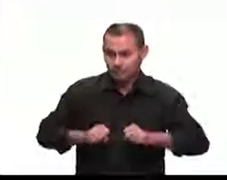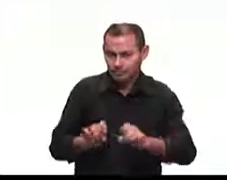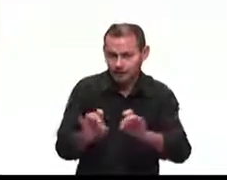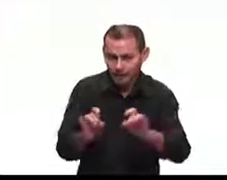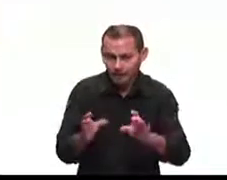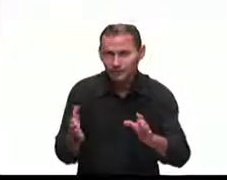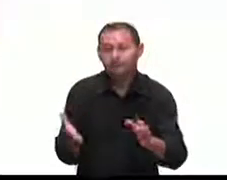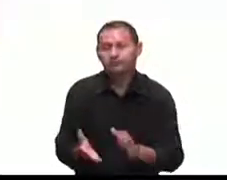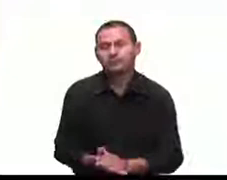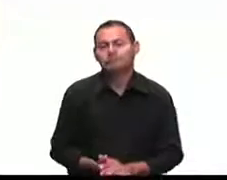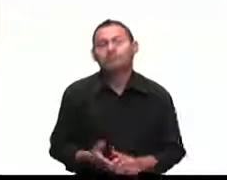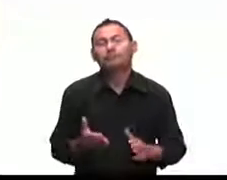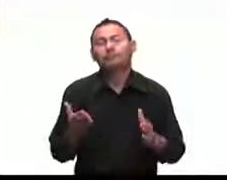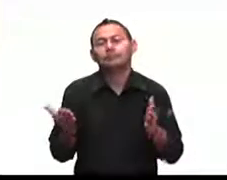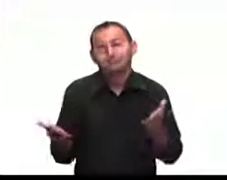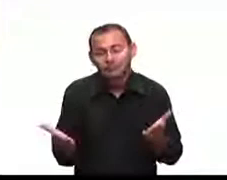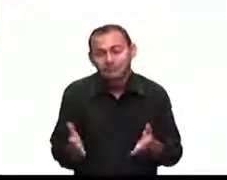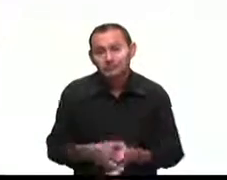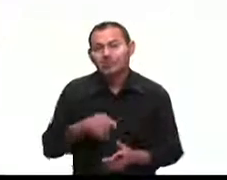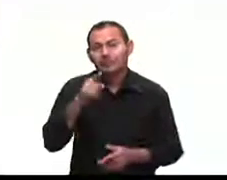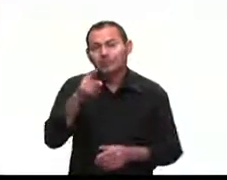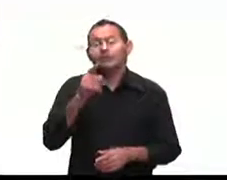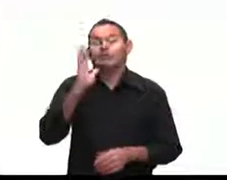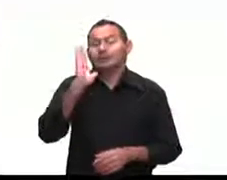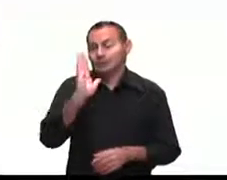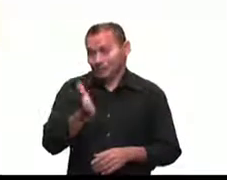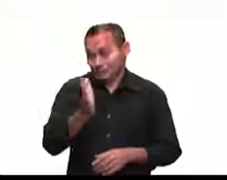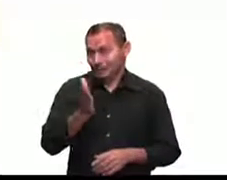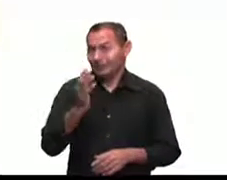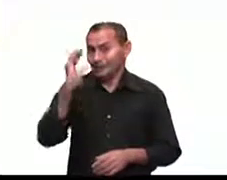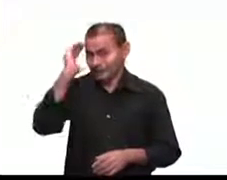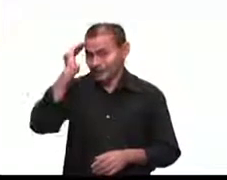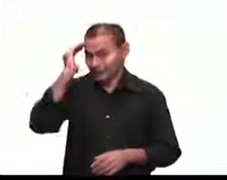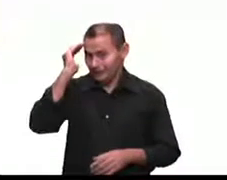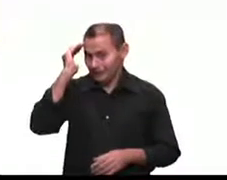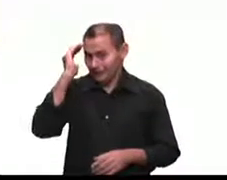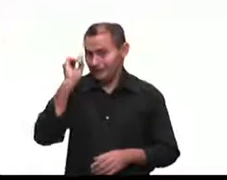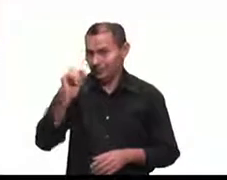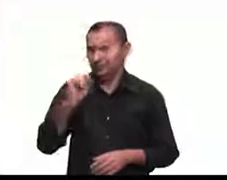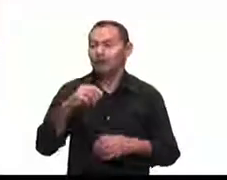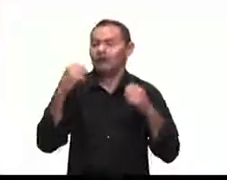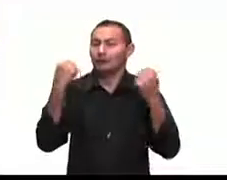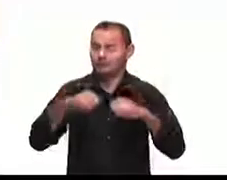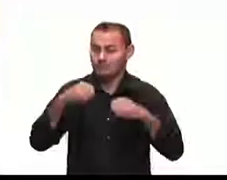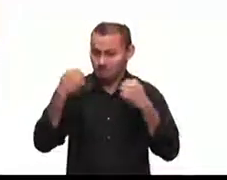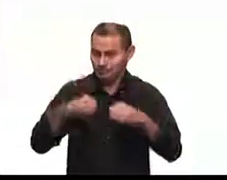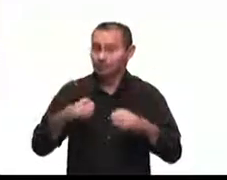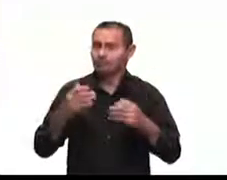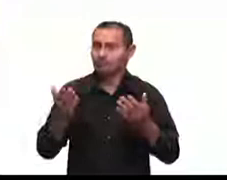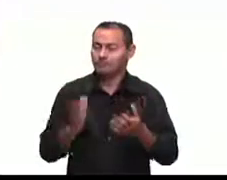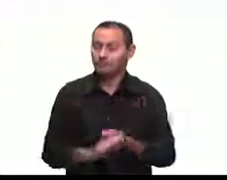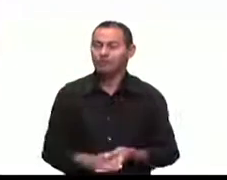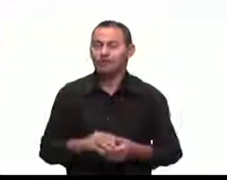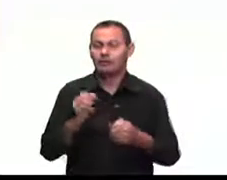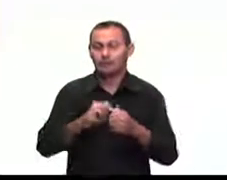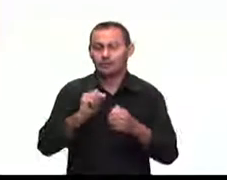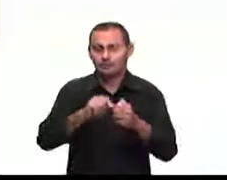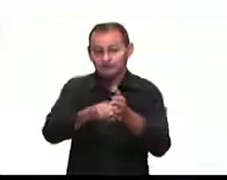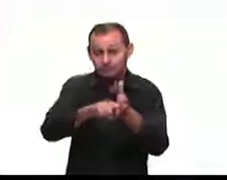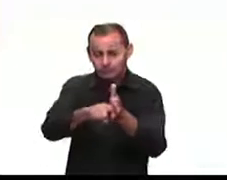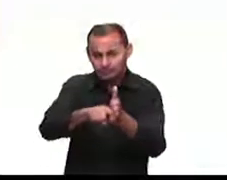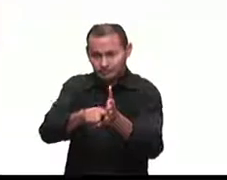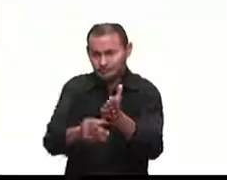mercado, né? Então vocês já entenderam que preciso, né? Então realizar